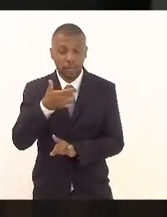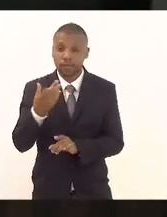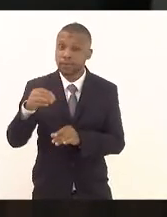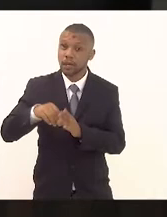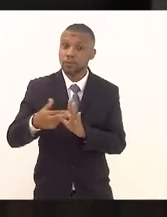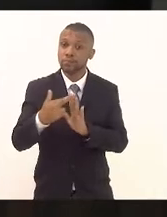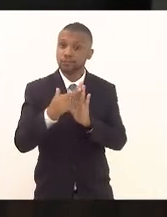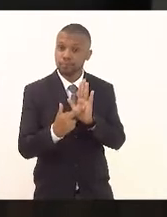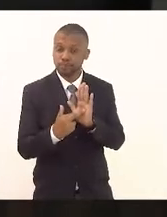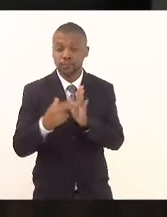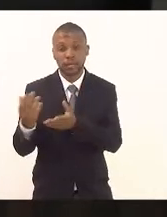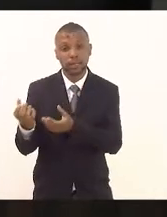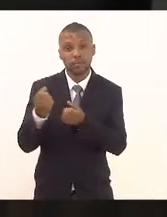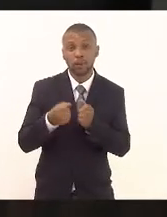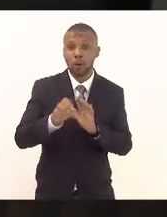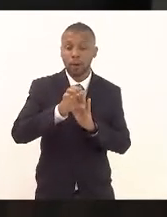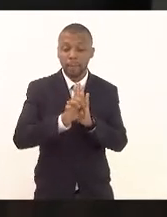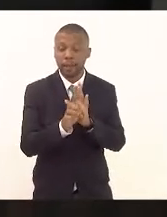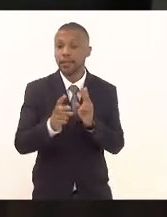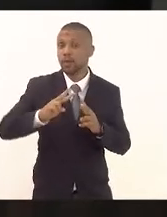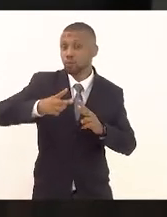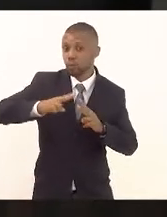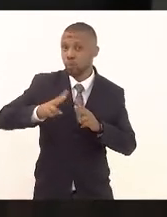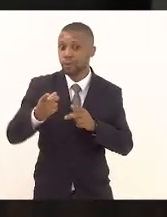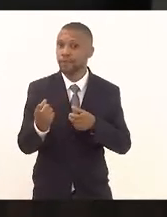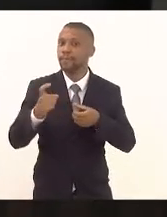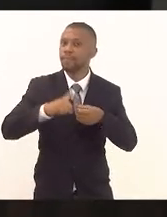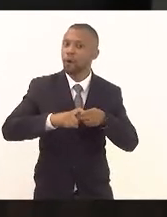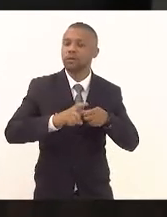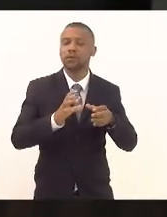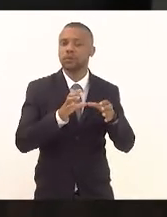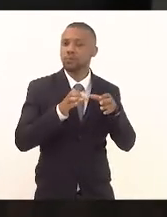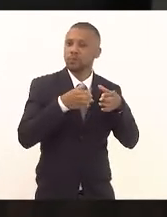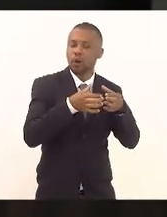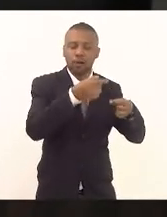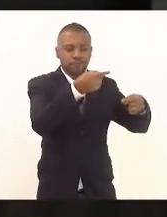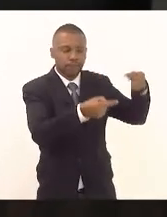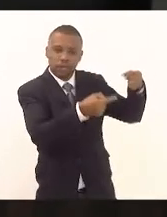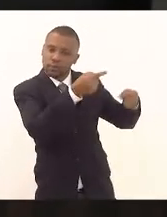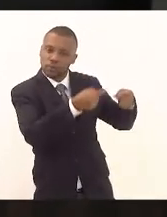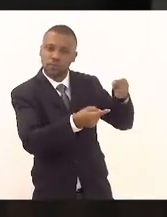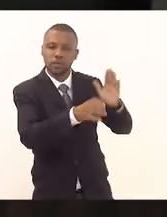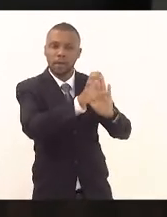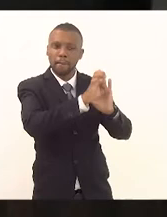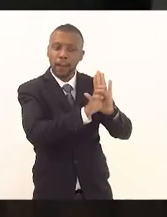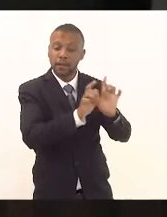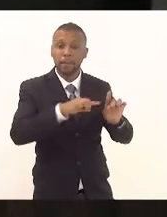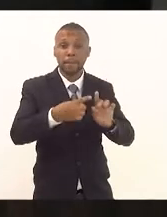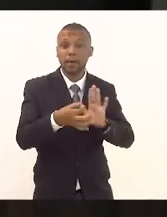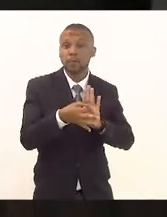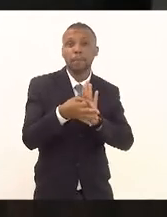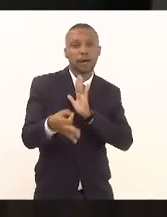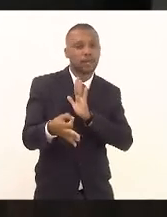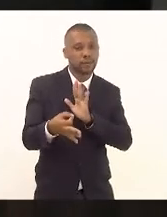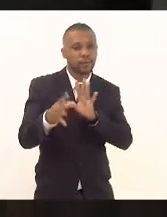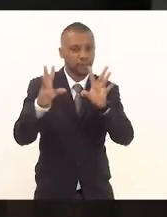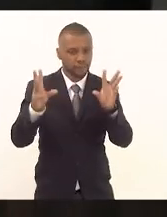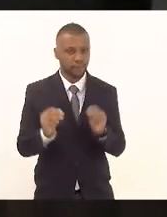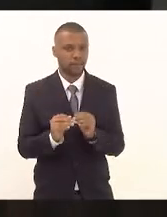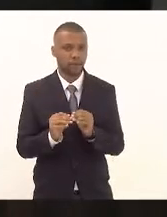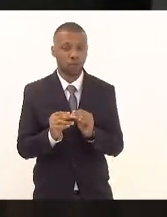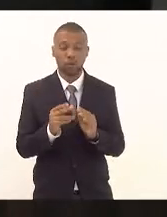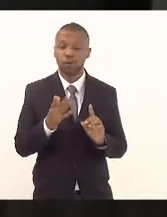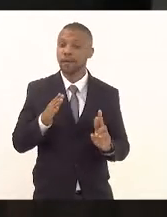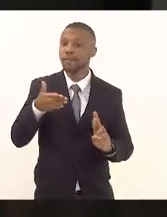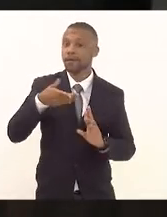Recebeu duas emendas. Volta às comissões para discutir as emendas e o parecer ao